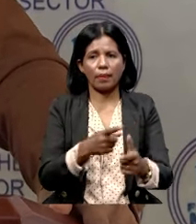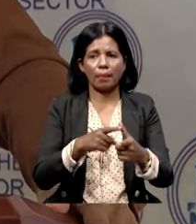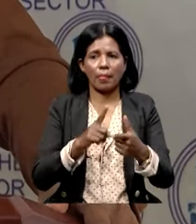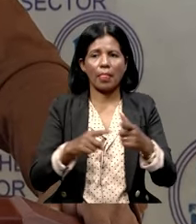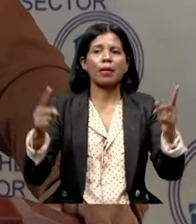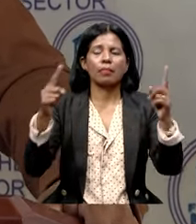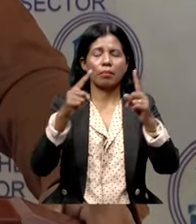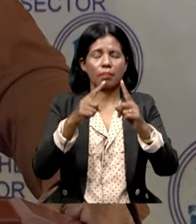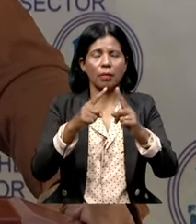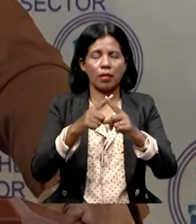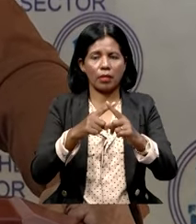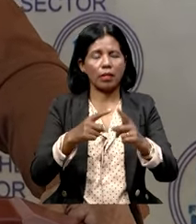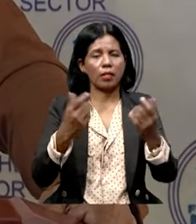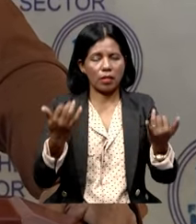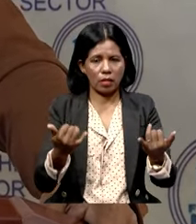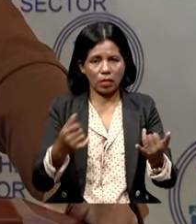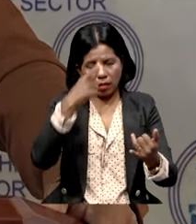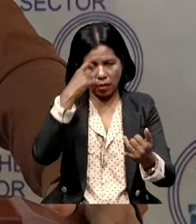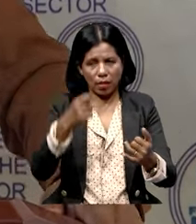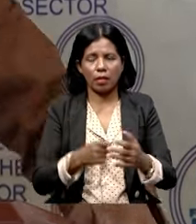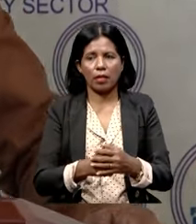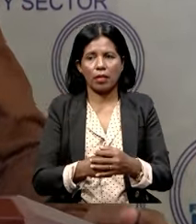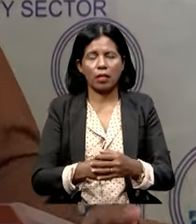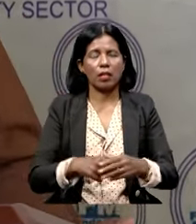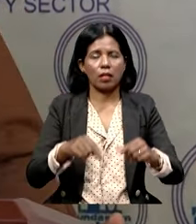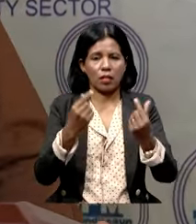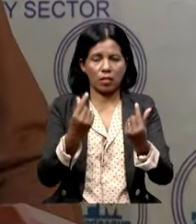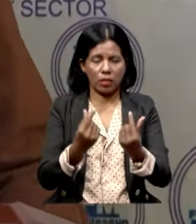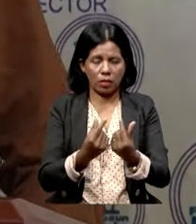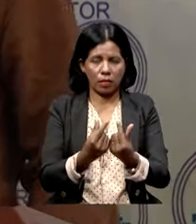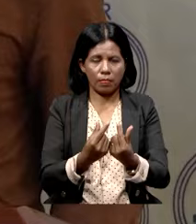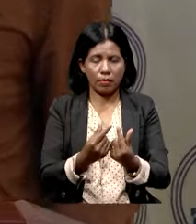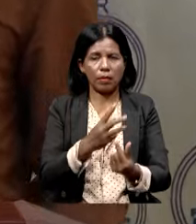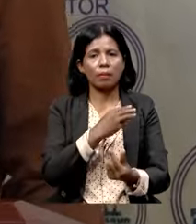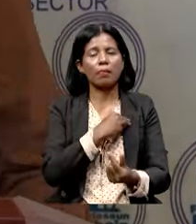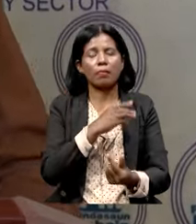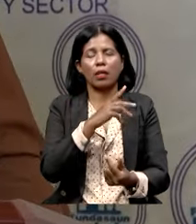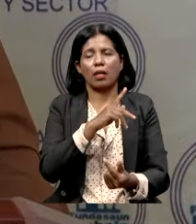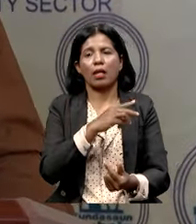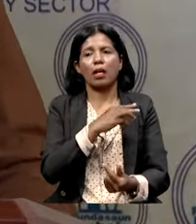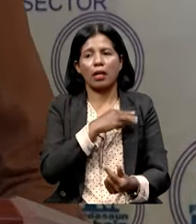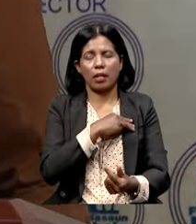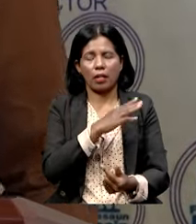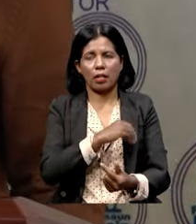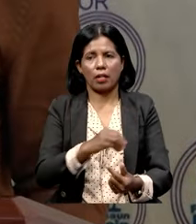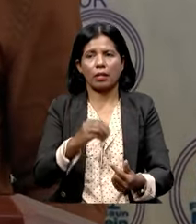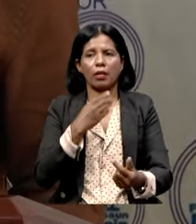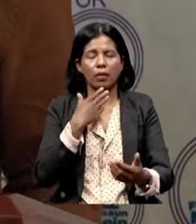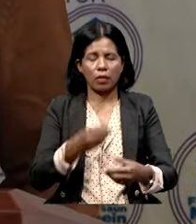ba ia assunto ida ne tamane maka besau mahen akara parveniza no hakru